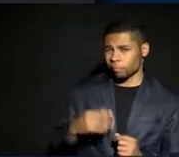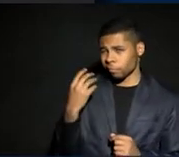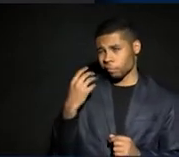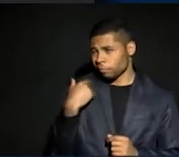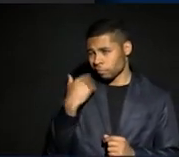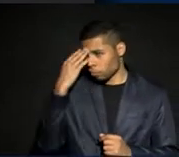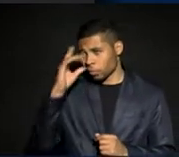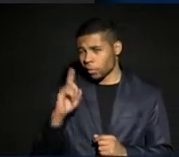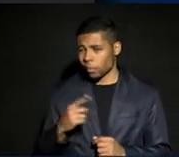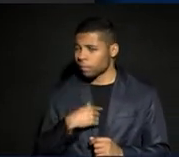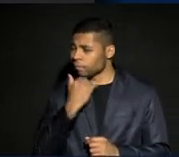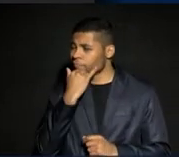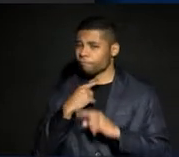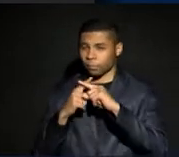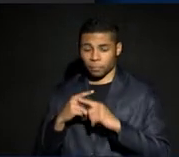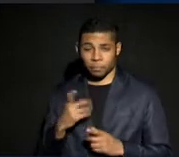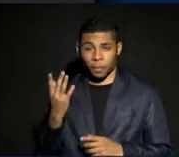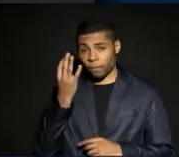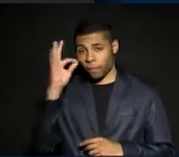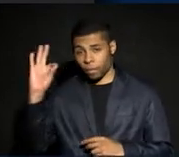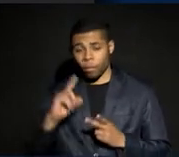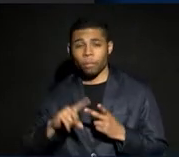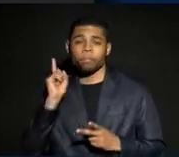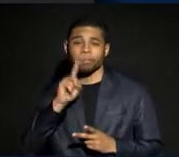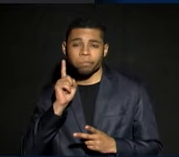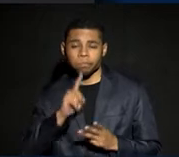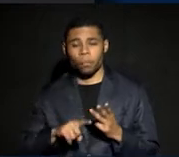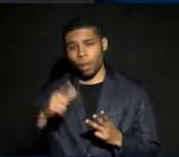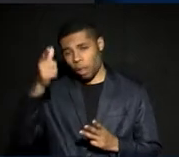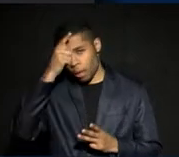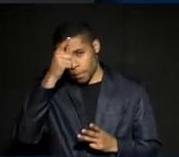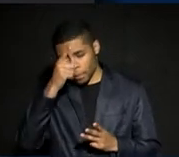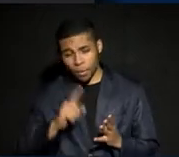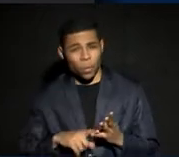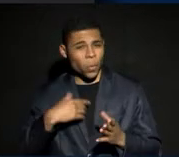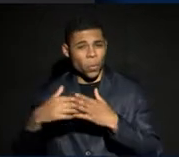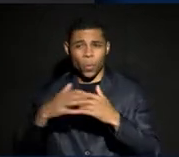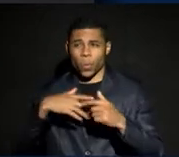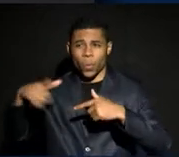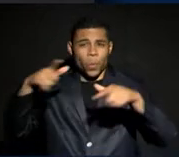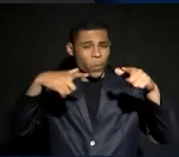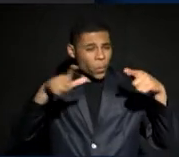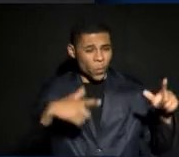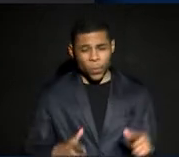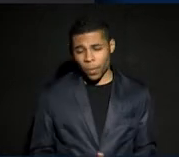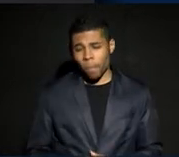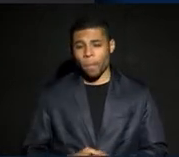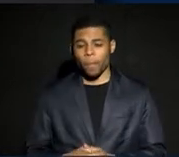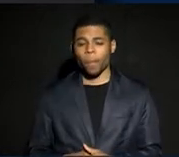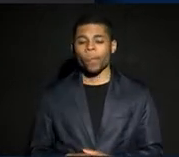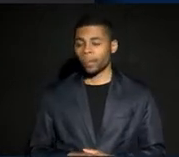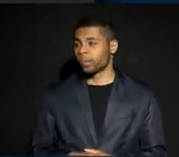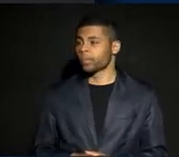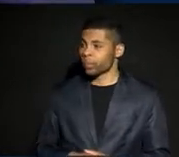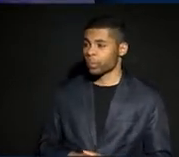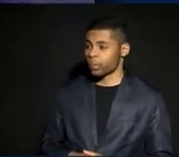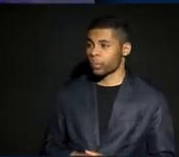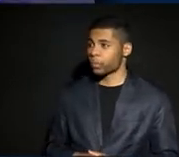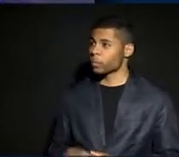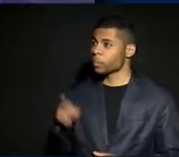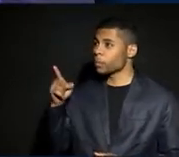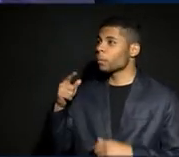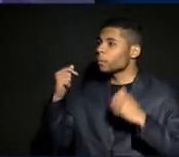Né? Isso vale para a França, vale para os Estados Unidos, vale para a Alemanha, vale para qualquer democracia. E, pegando carona